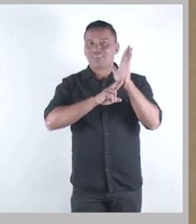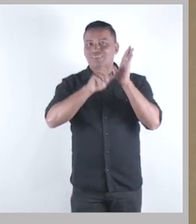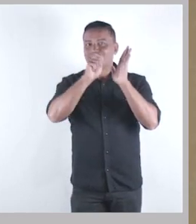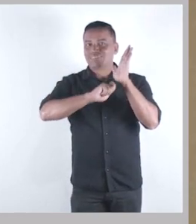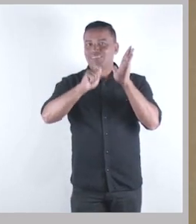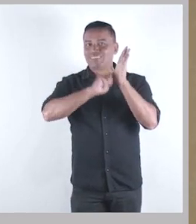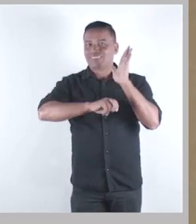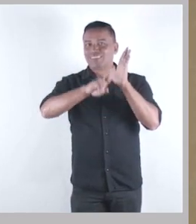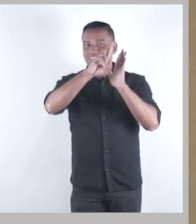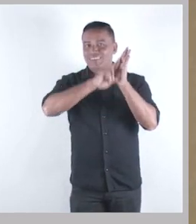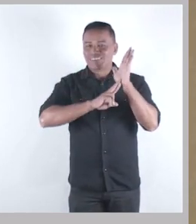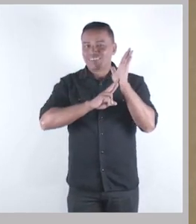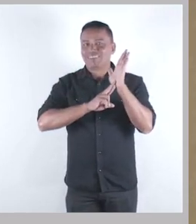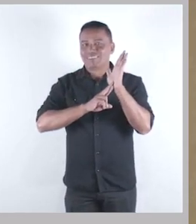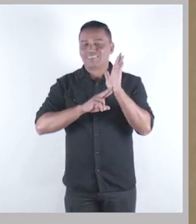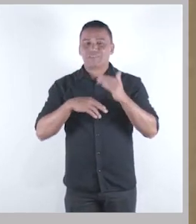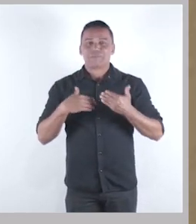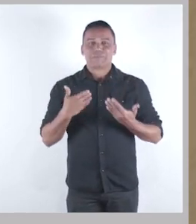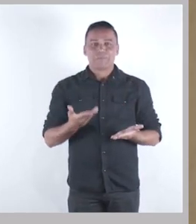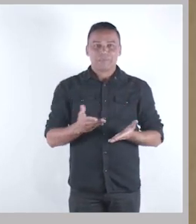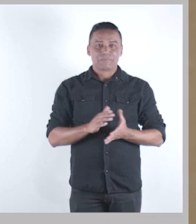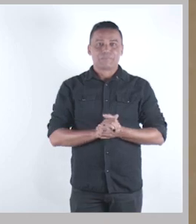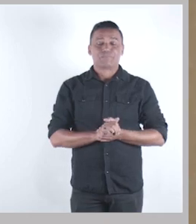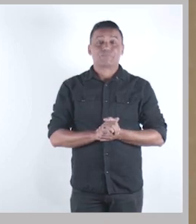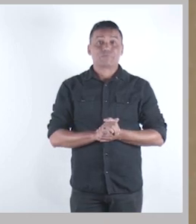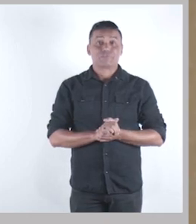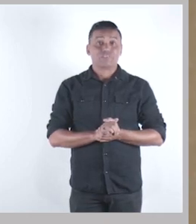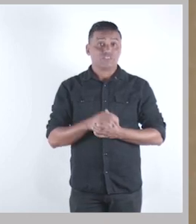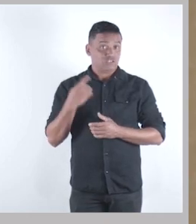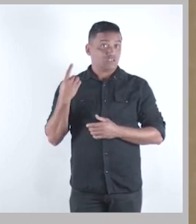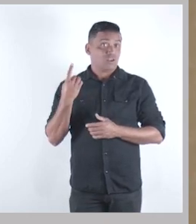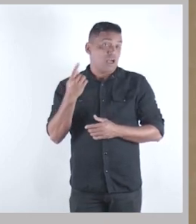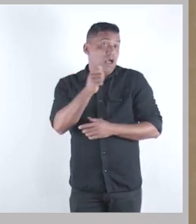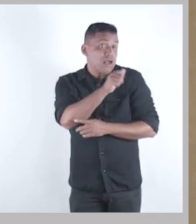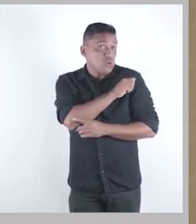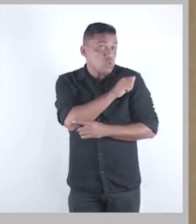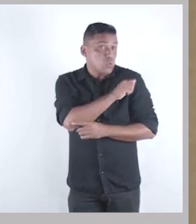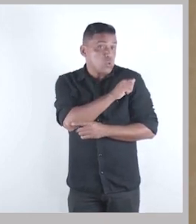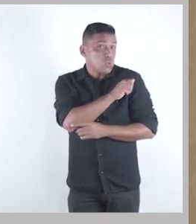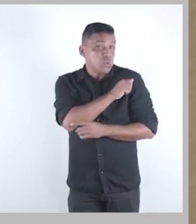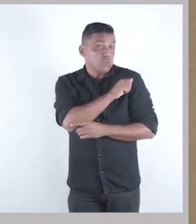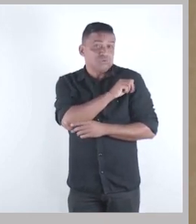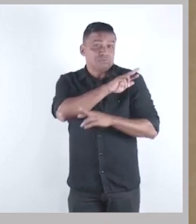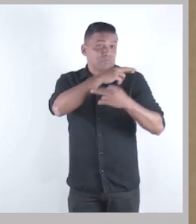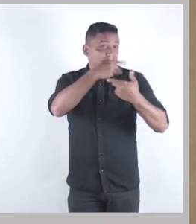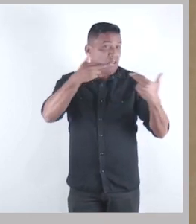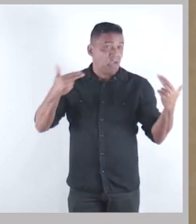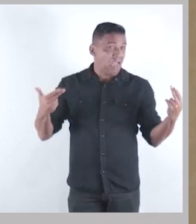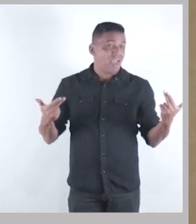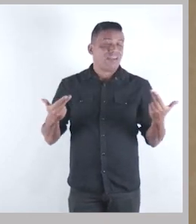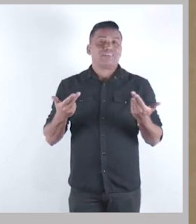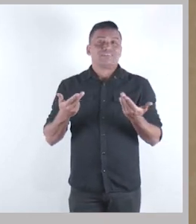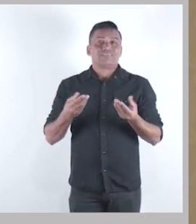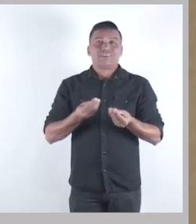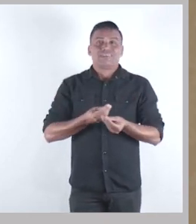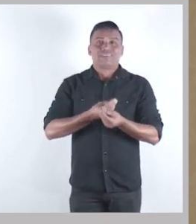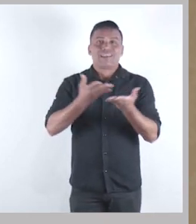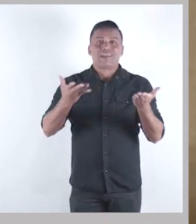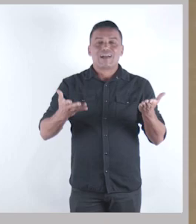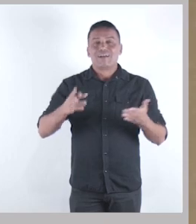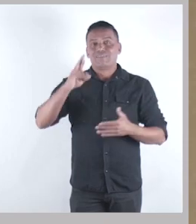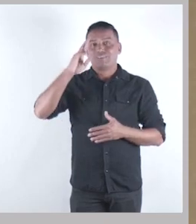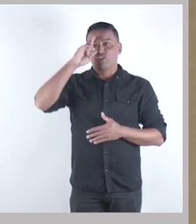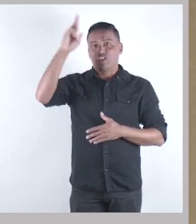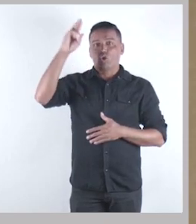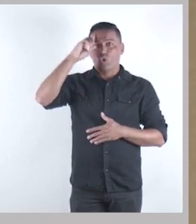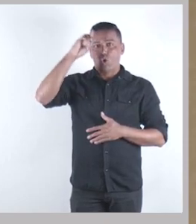concurso nacional de composição, em que estudantes de certos níveis entregavam à direção da escola as